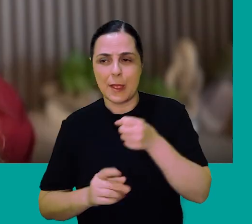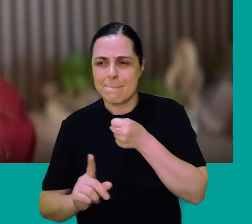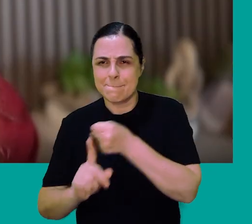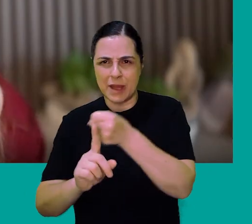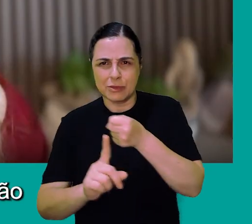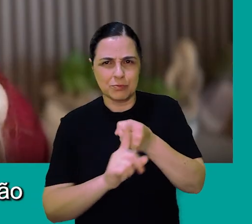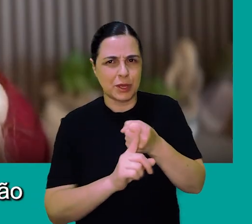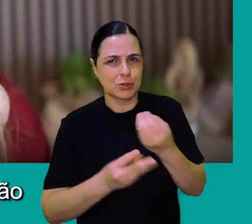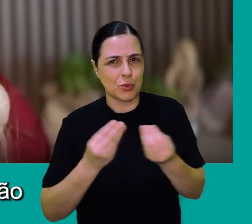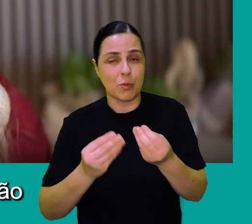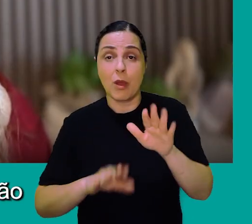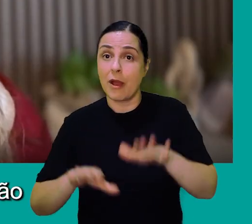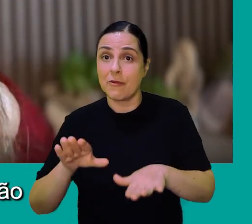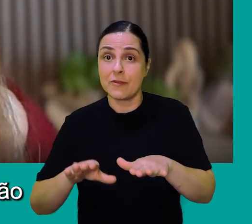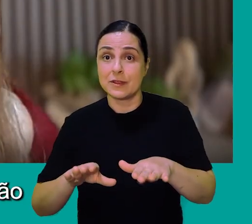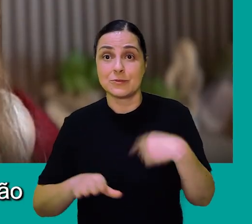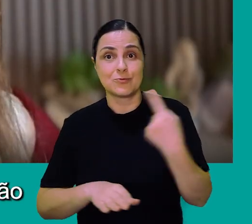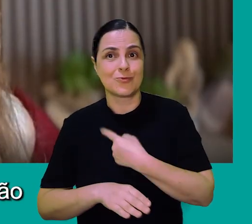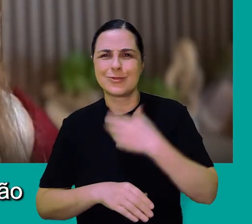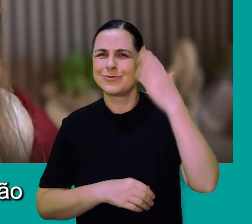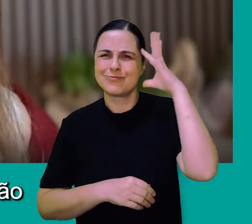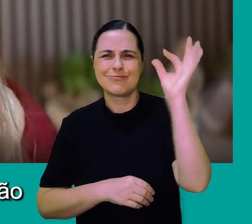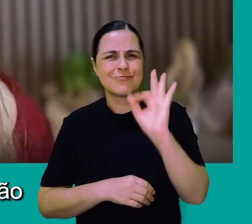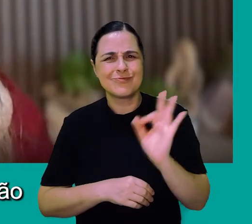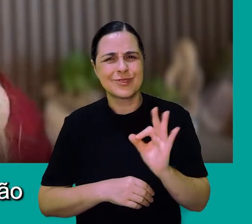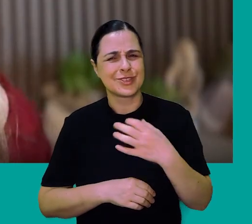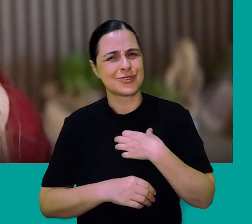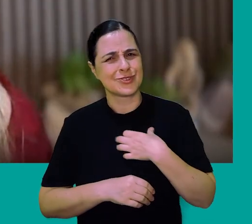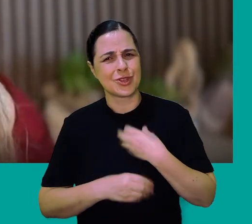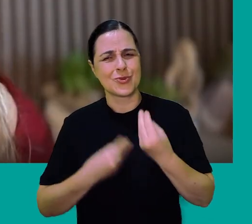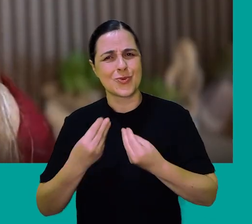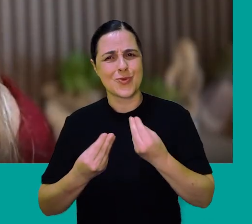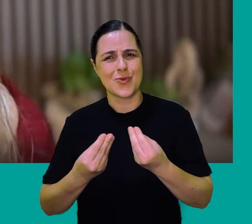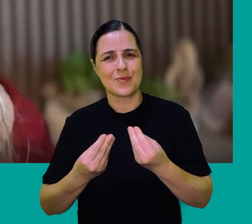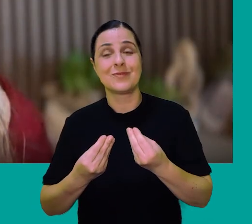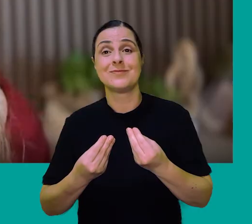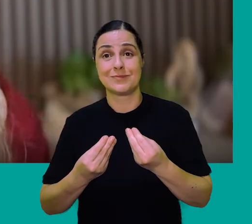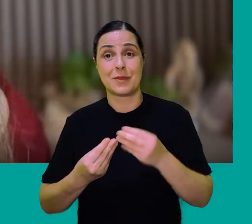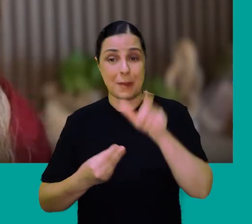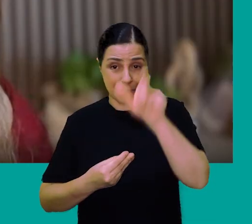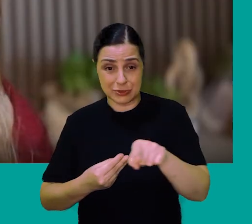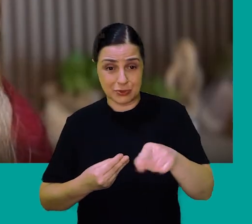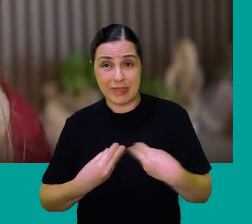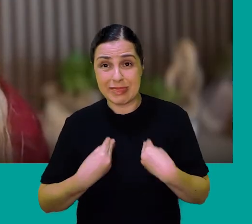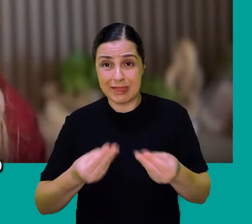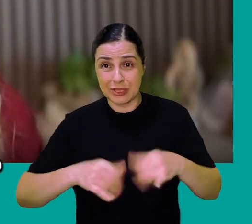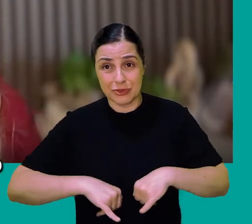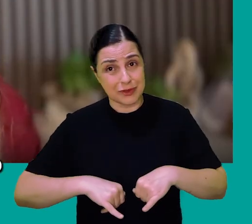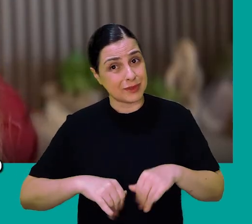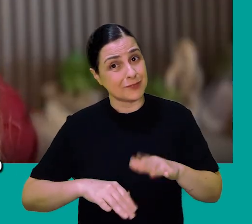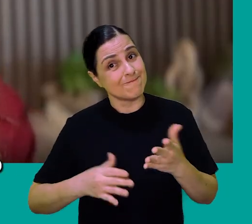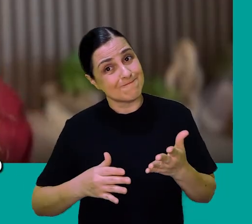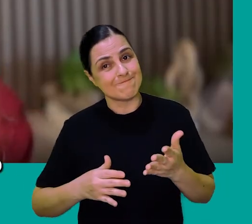outro, muitas vezes a gente não vai entender a dimensão daquele, né, sofrimento, etc.